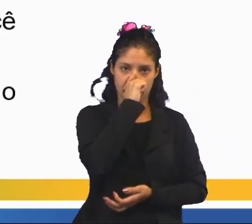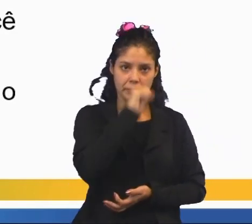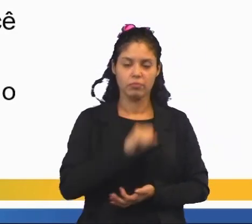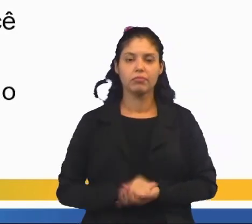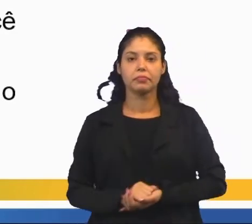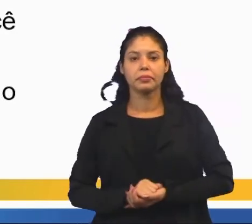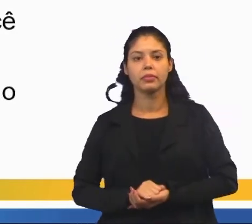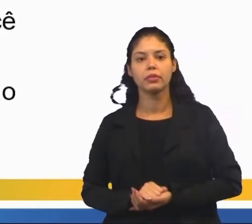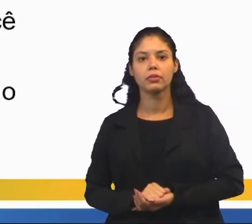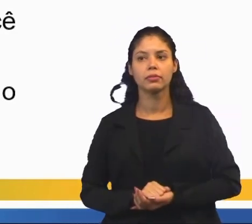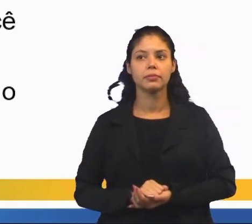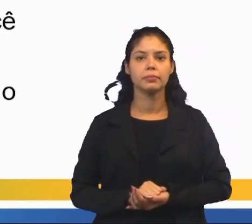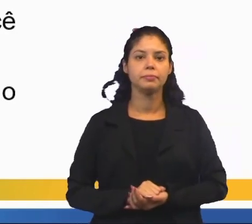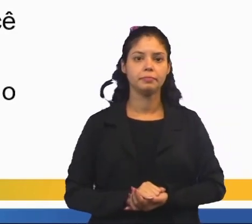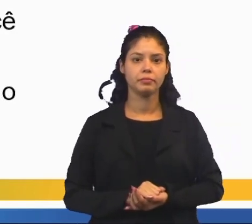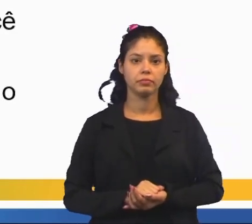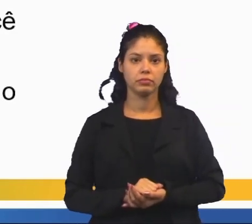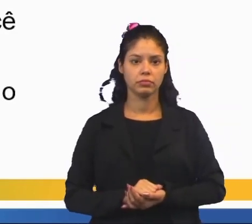Assinale,